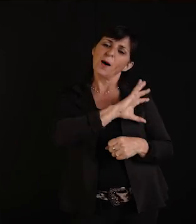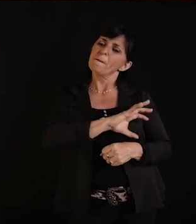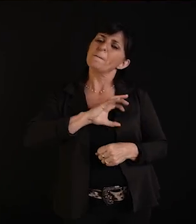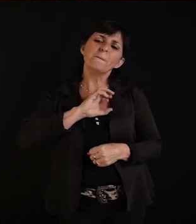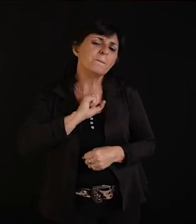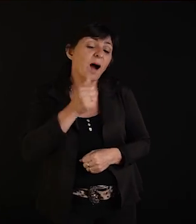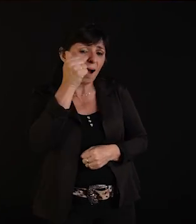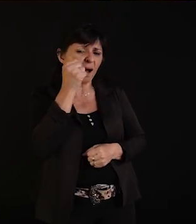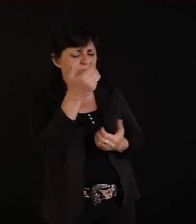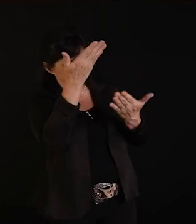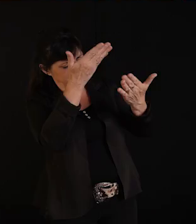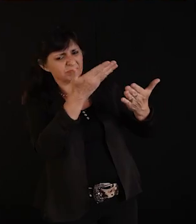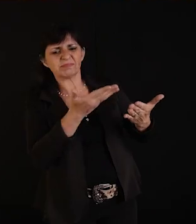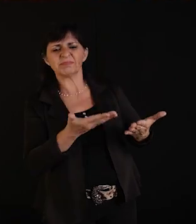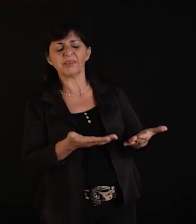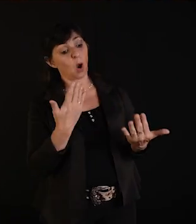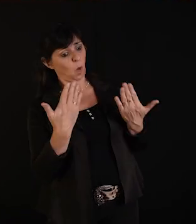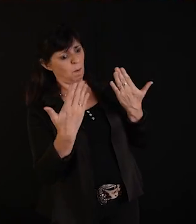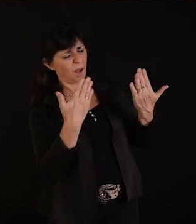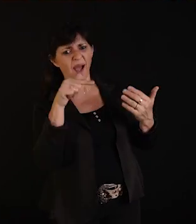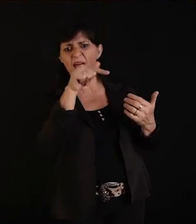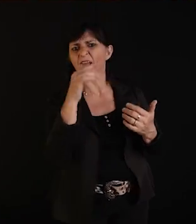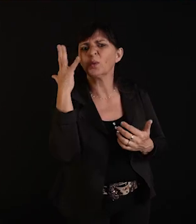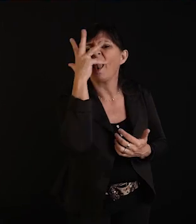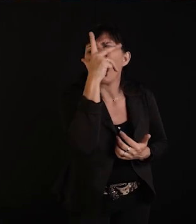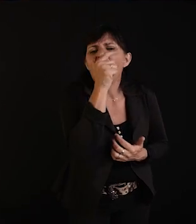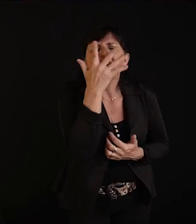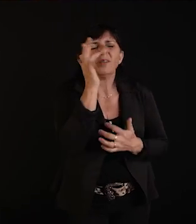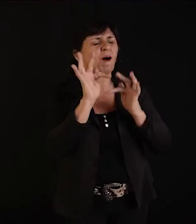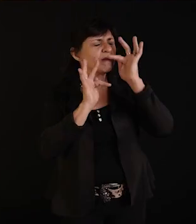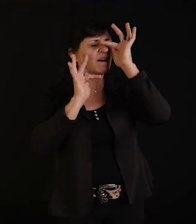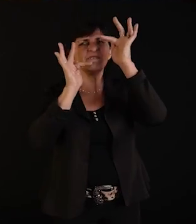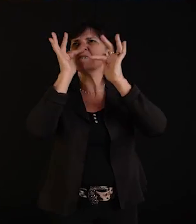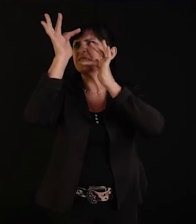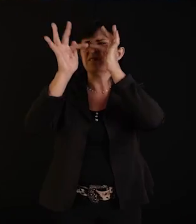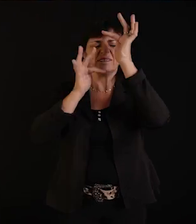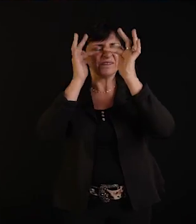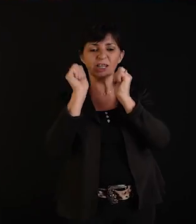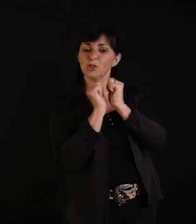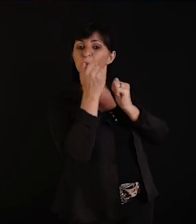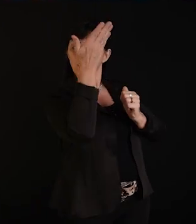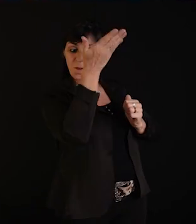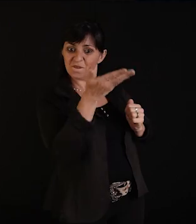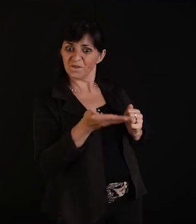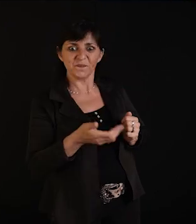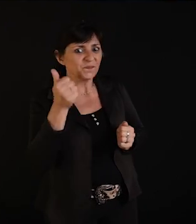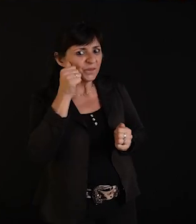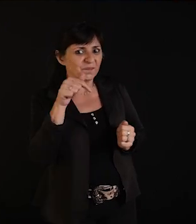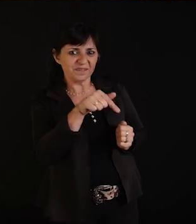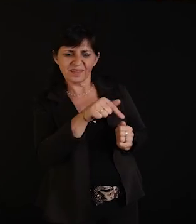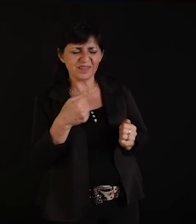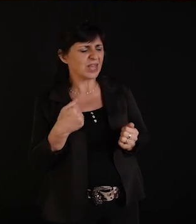amor. Guria, eu te comparo à beleza de uma flor. Com você meu coração